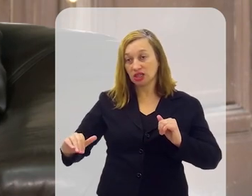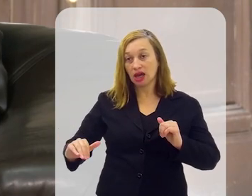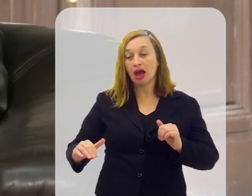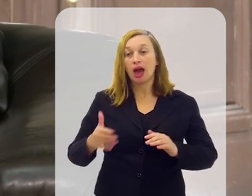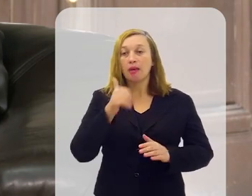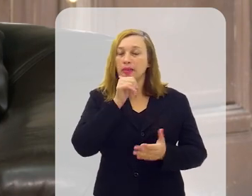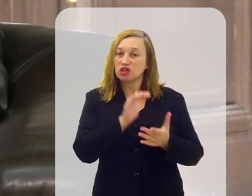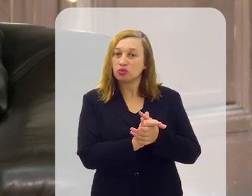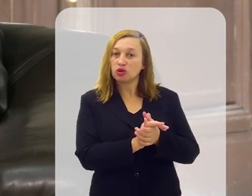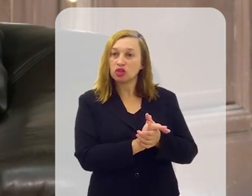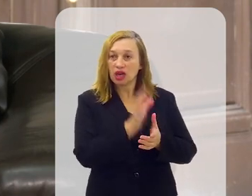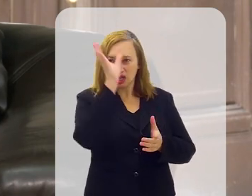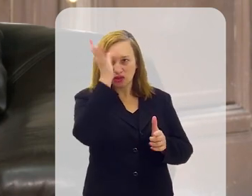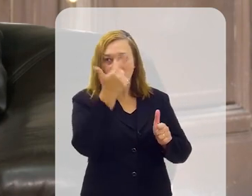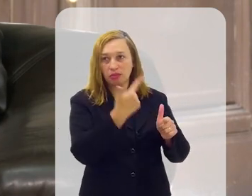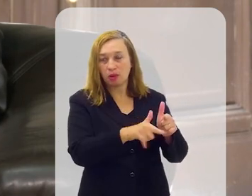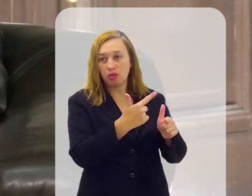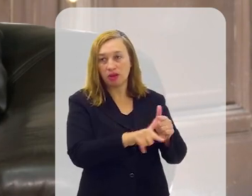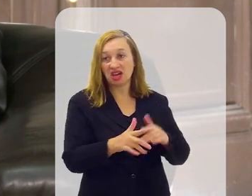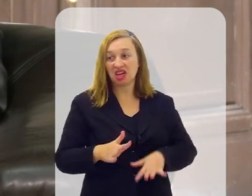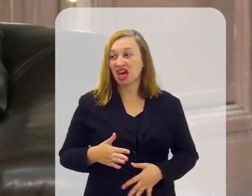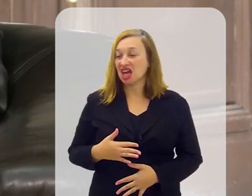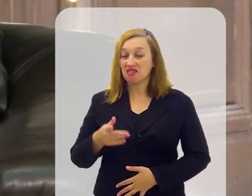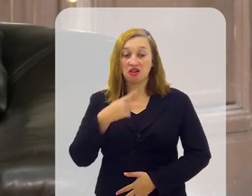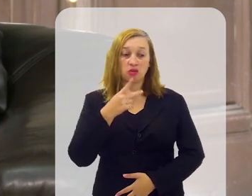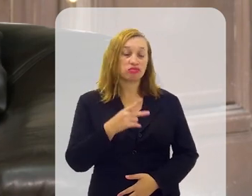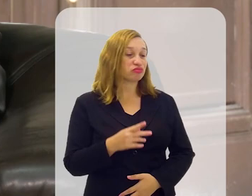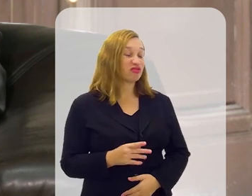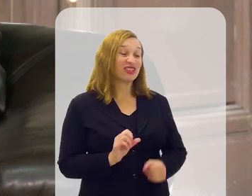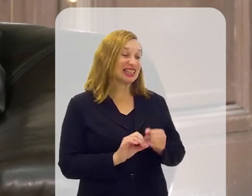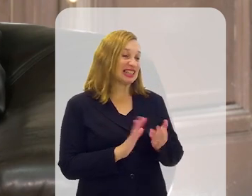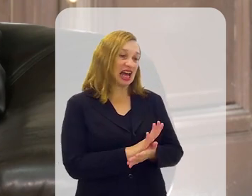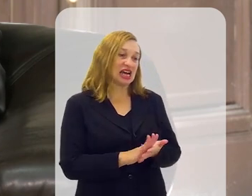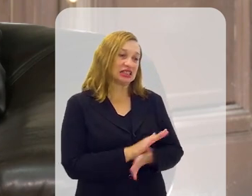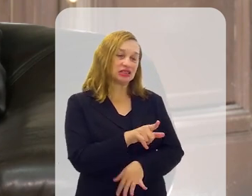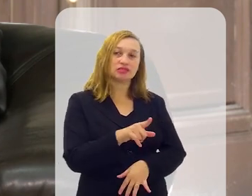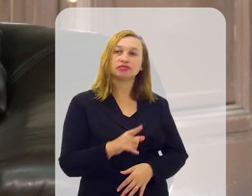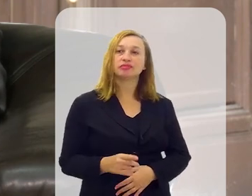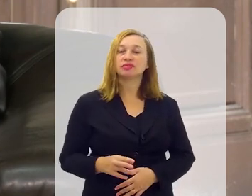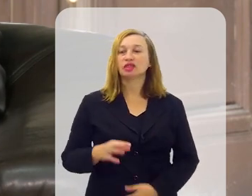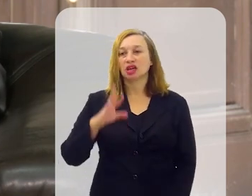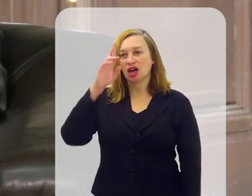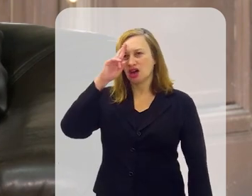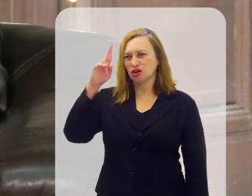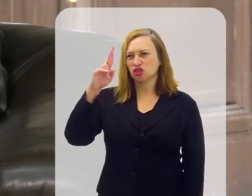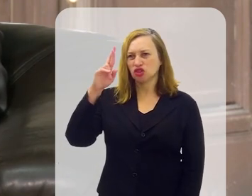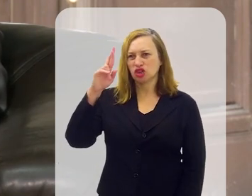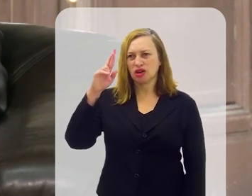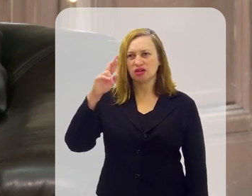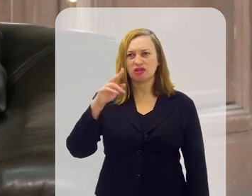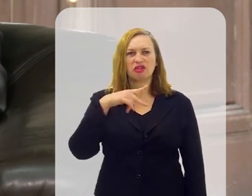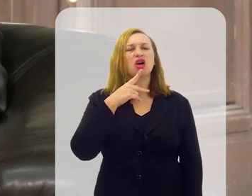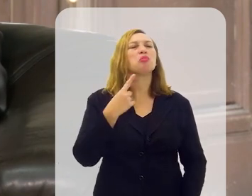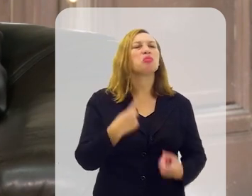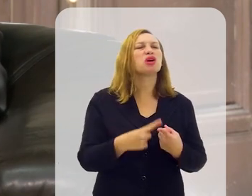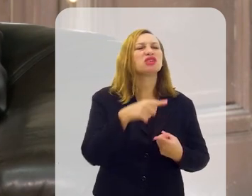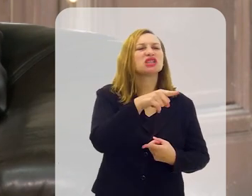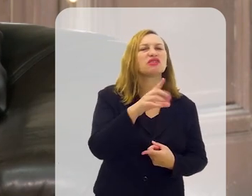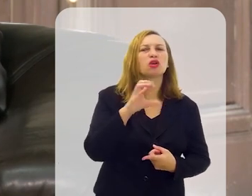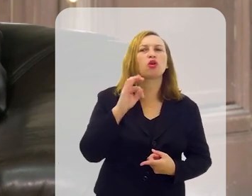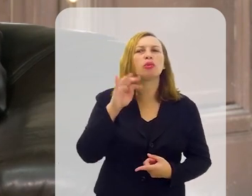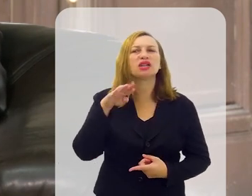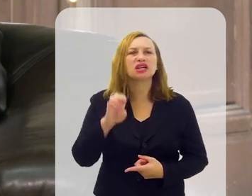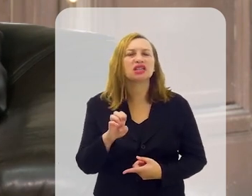esposa resolver o problema lá. Fui lá pedir a ele, ele falou, não posso fazer nada por você. E o tenente entrou na sala e falou assim, o que você está fazendo aí falando